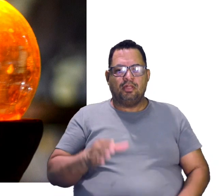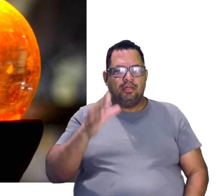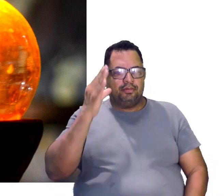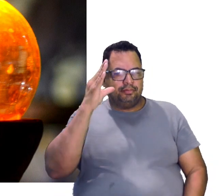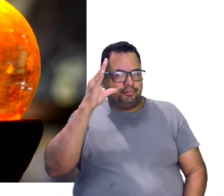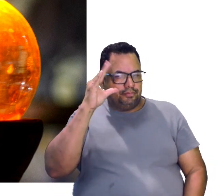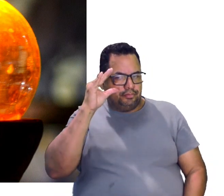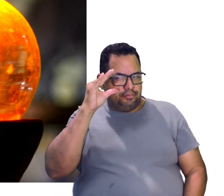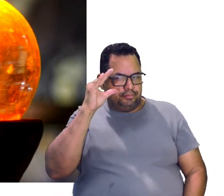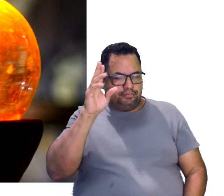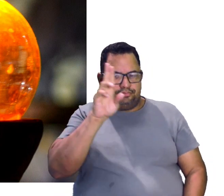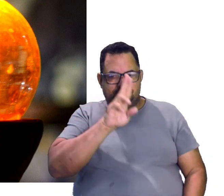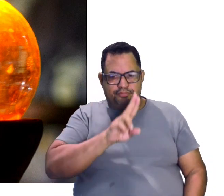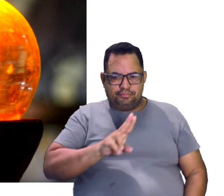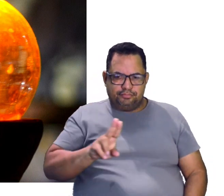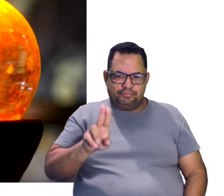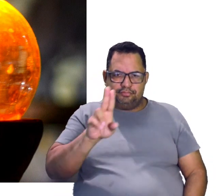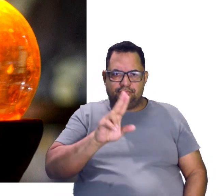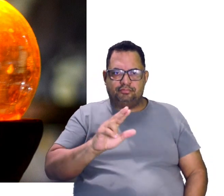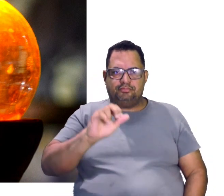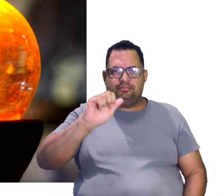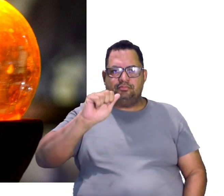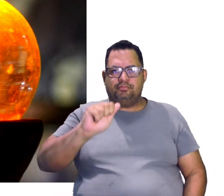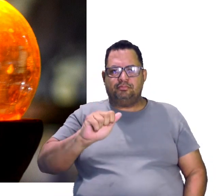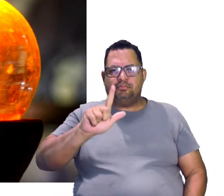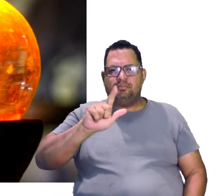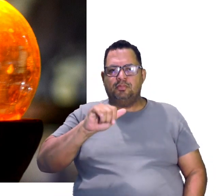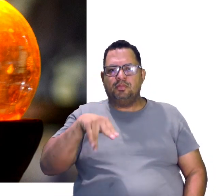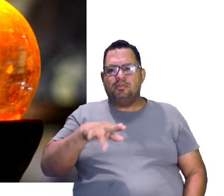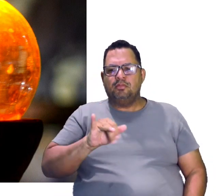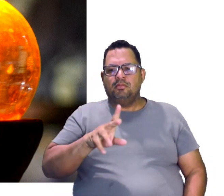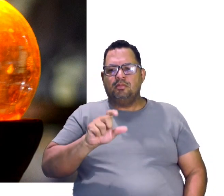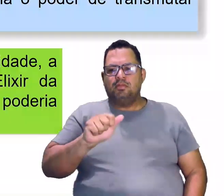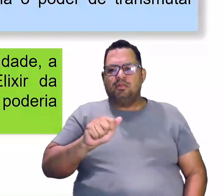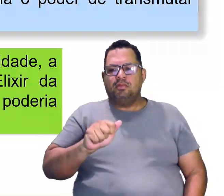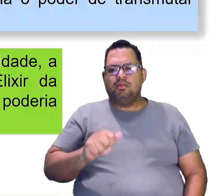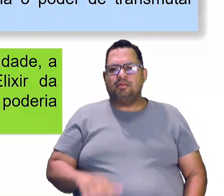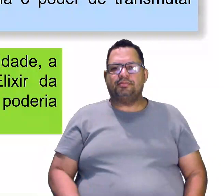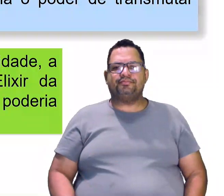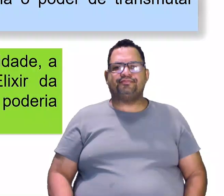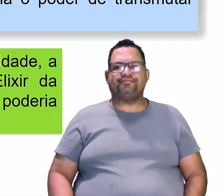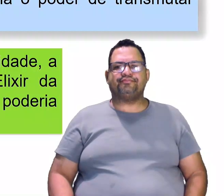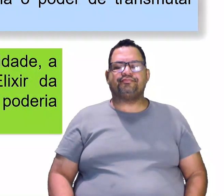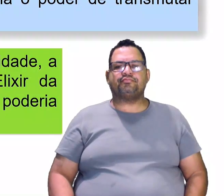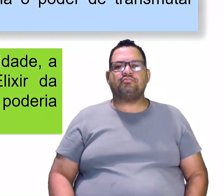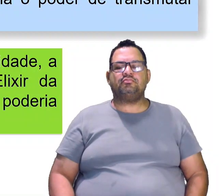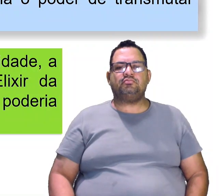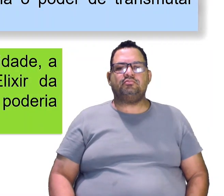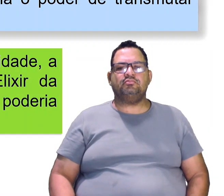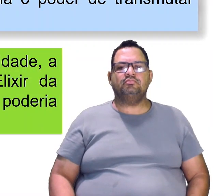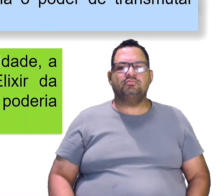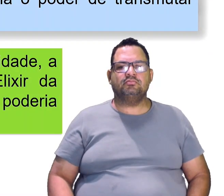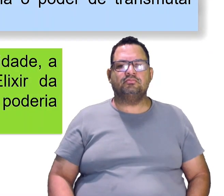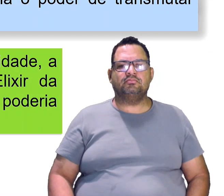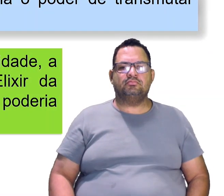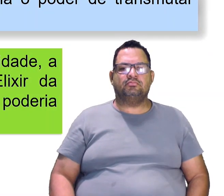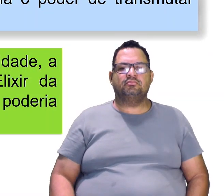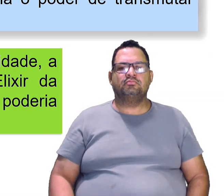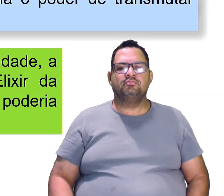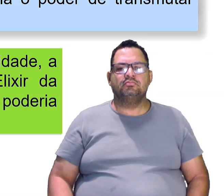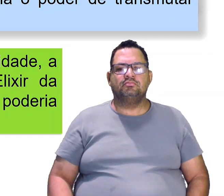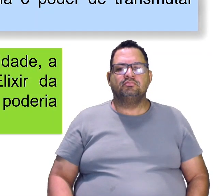aconteceu através da alquimia. Sendo assim,